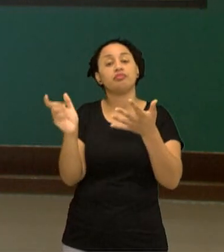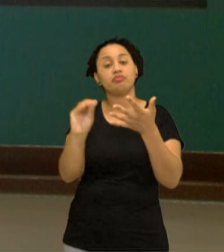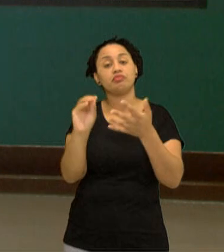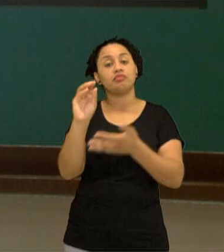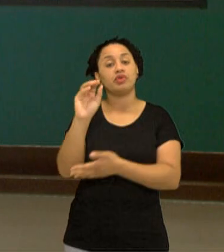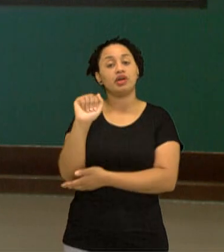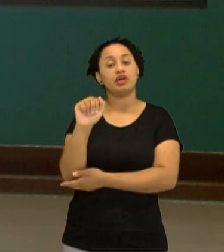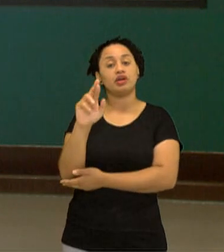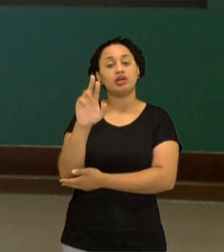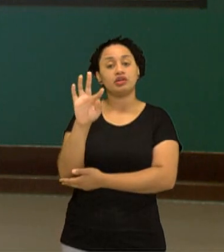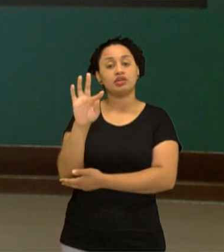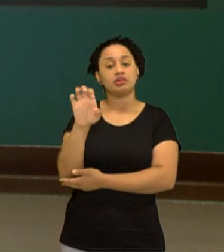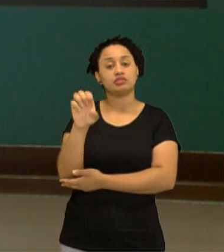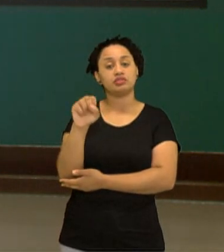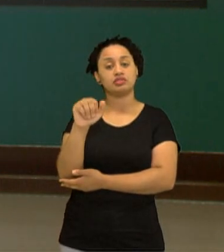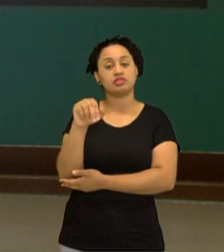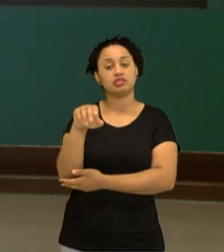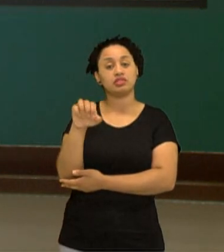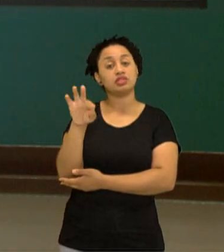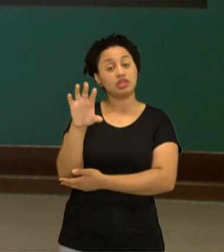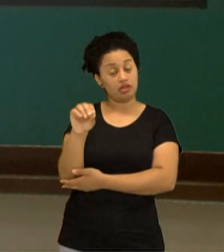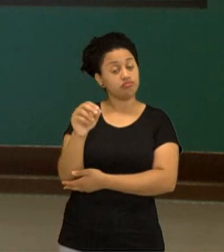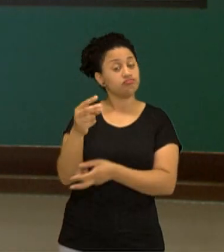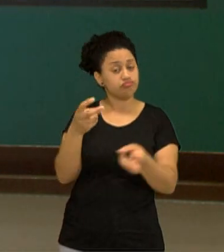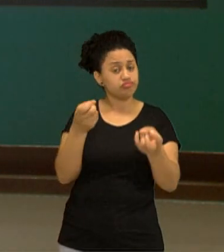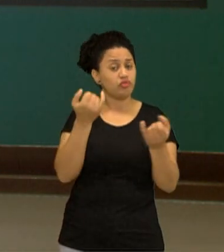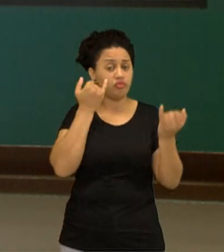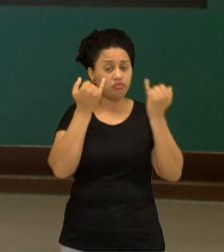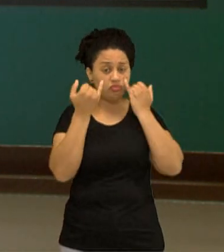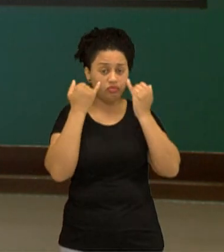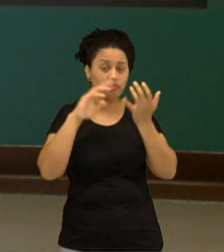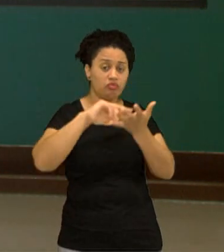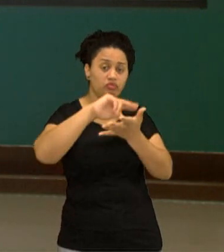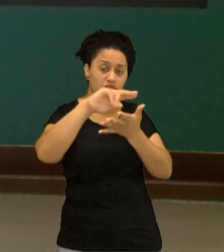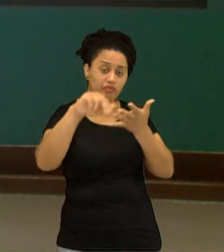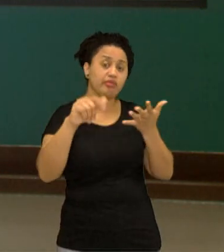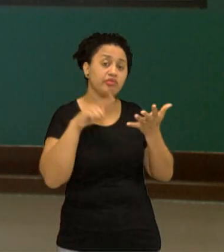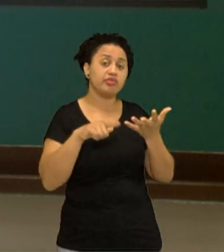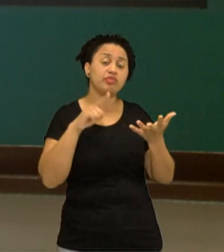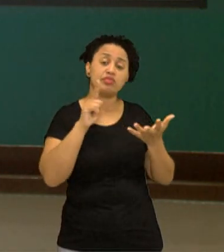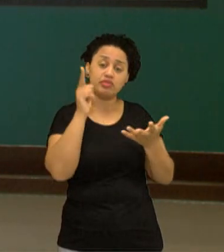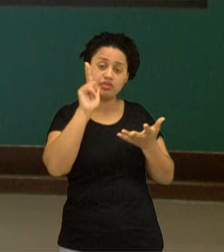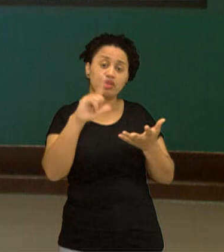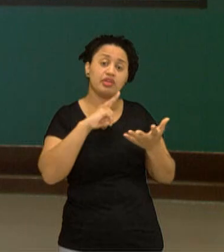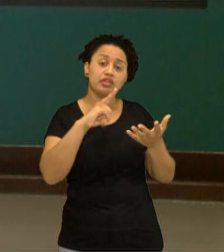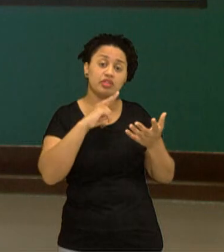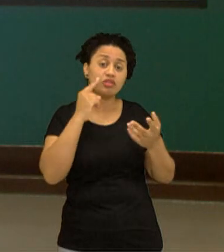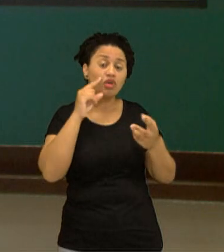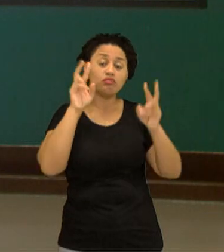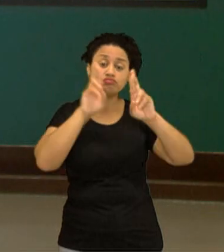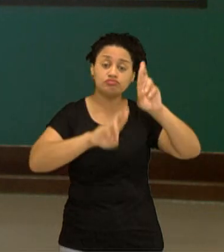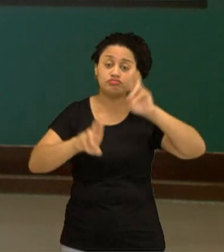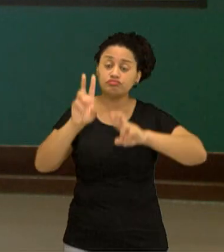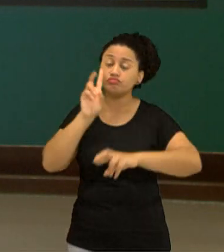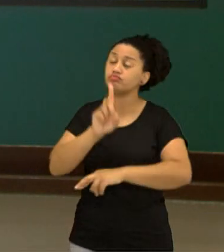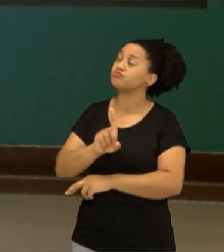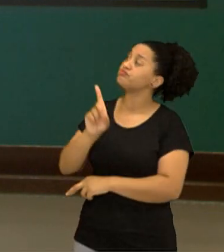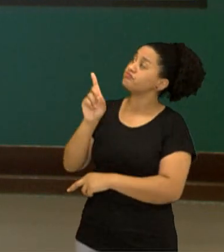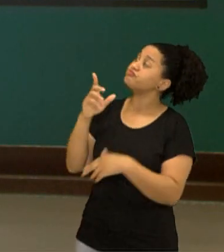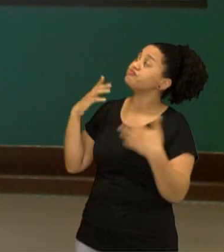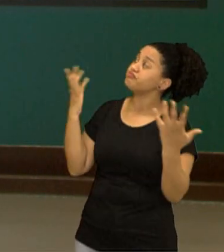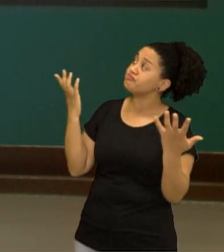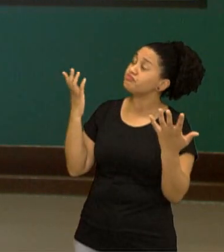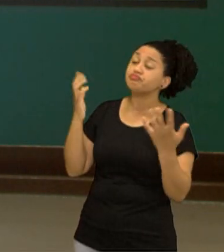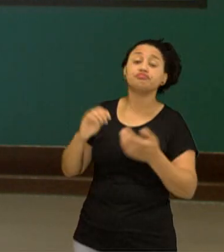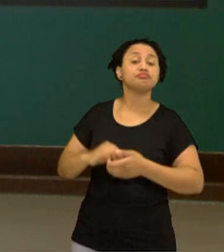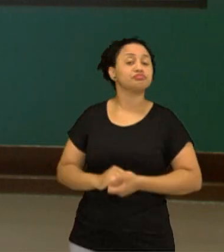artesanato. Olha que legal. Quantas informações você consegue retirar de uma imagem só observando? Só que daí você pergunta